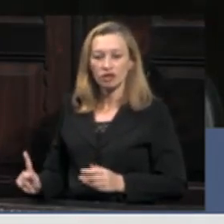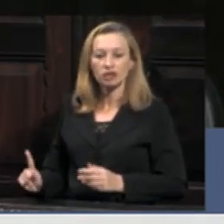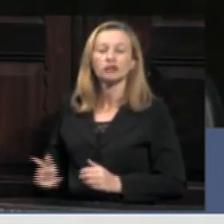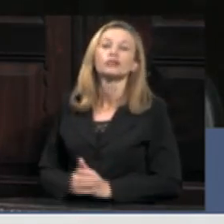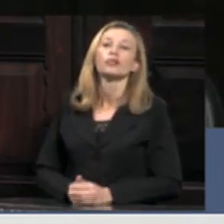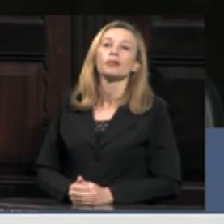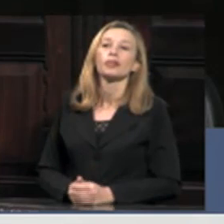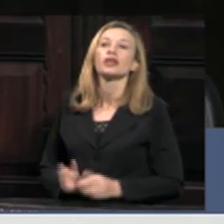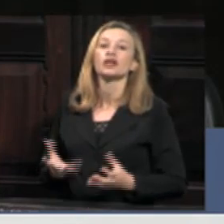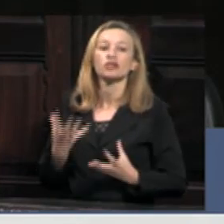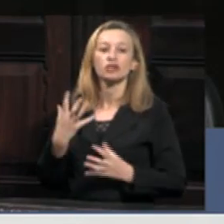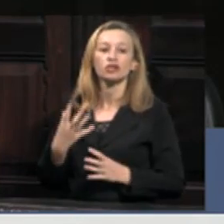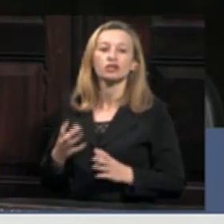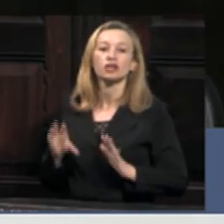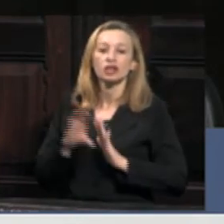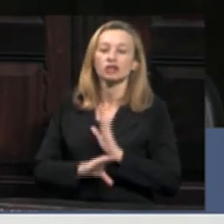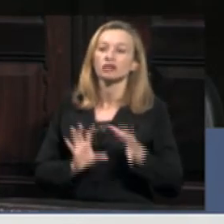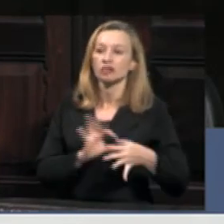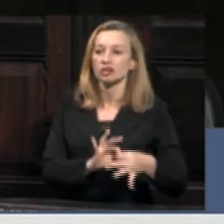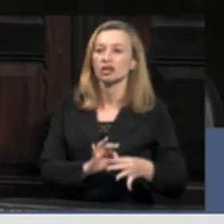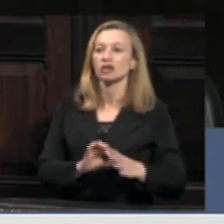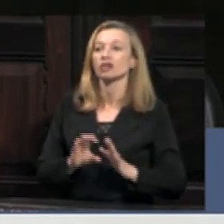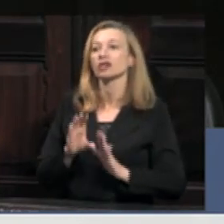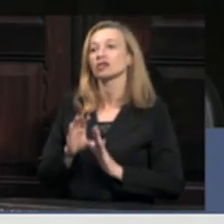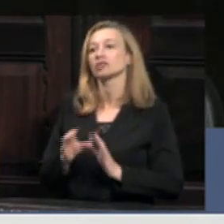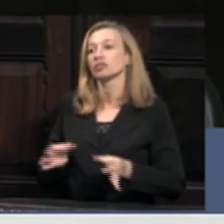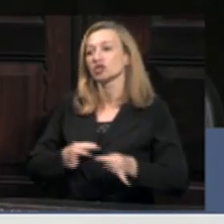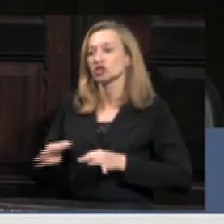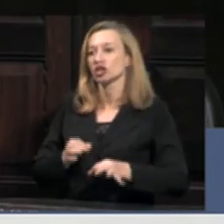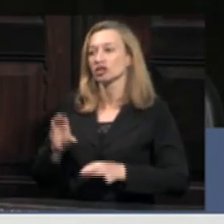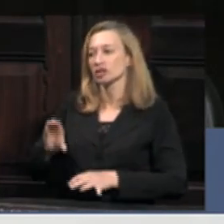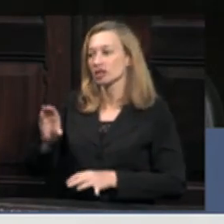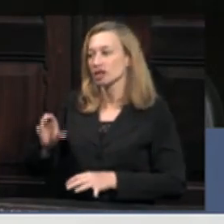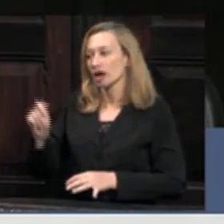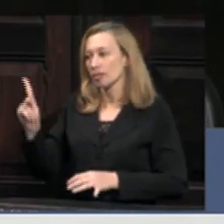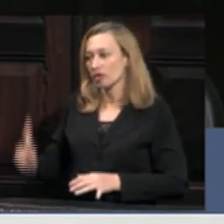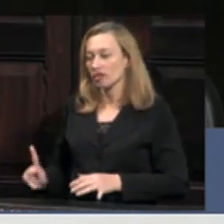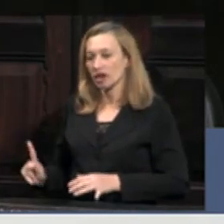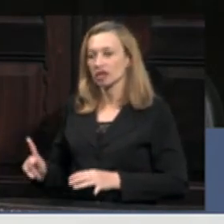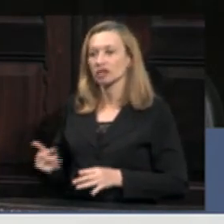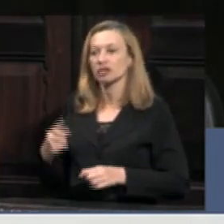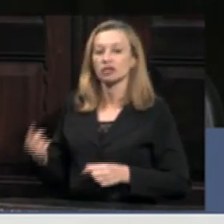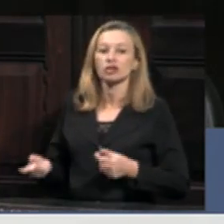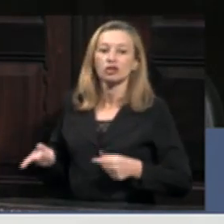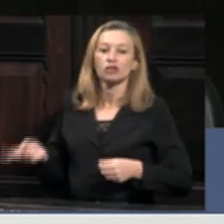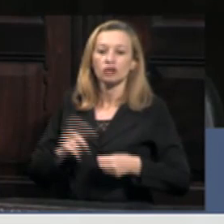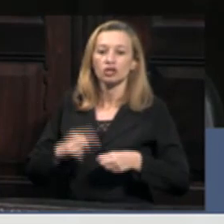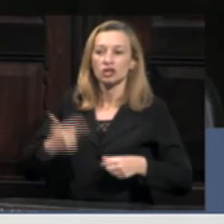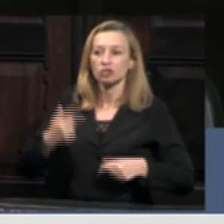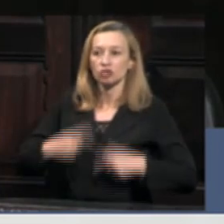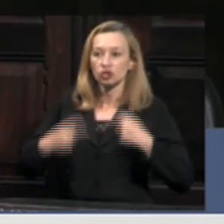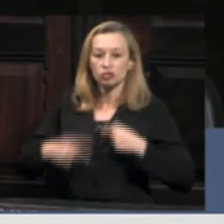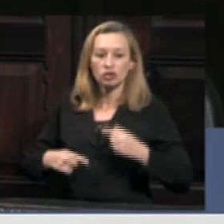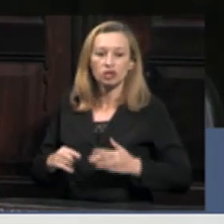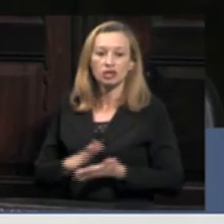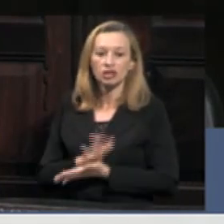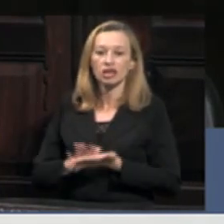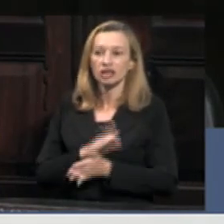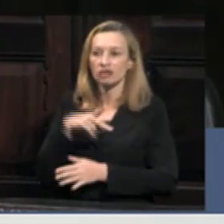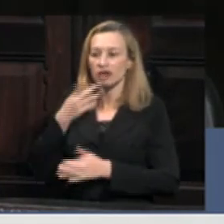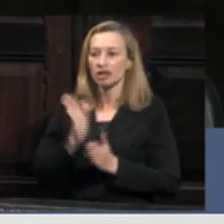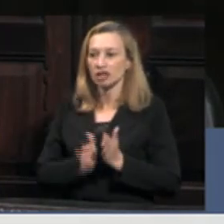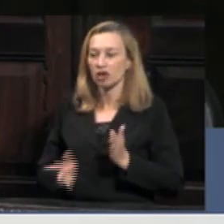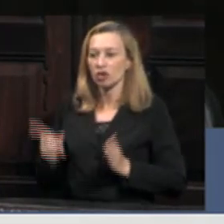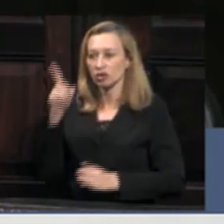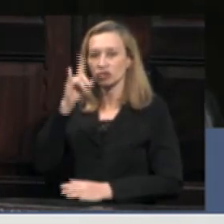Em votação, projeto assim emendado. Senhores que aprovam nesse como estão, aprovado. Vai a redação do vencido para a segunda discussão. Nada mais havendo a tratar na ordem do dia,